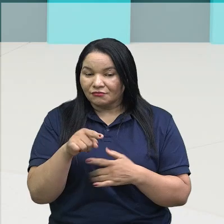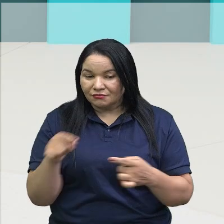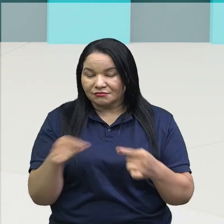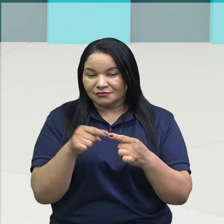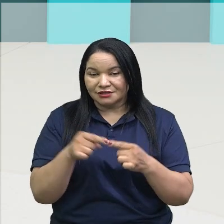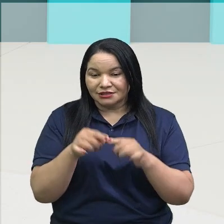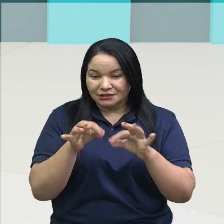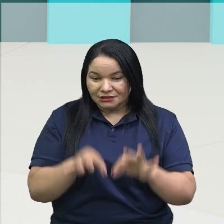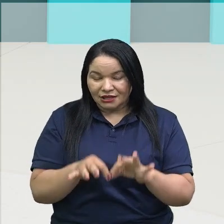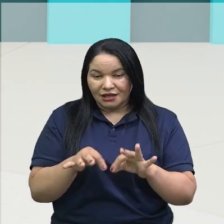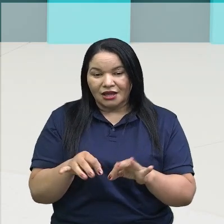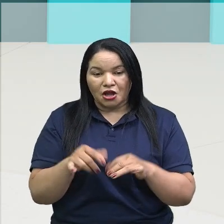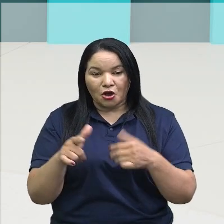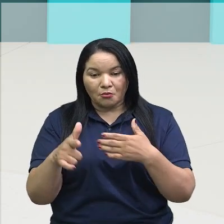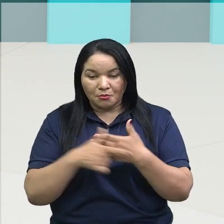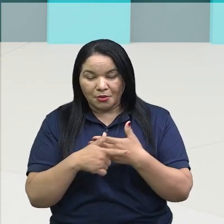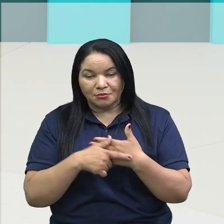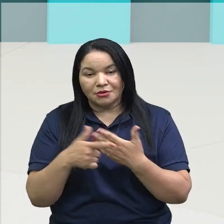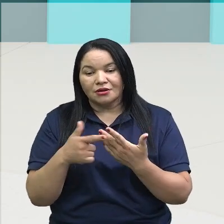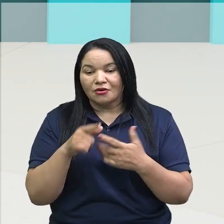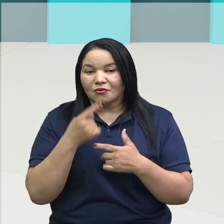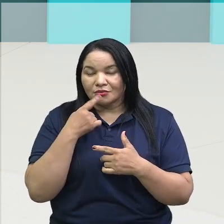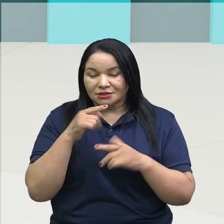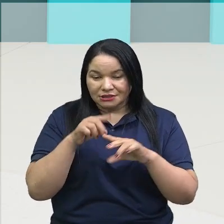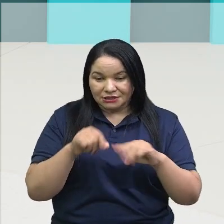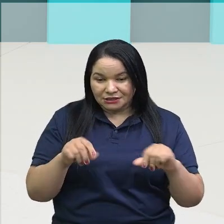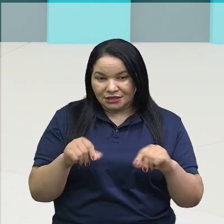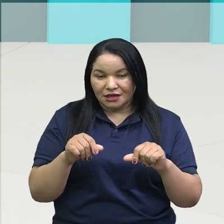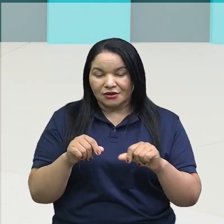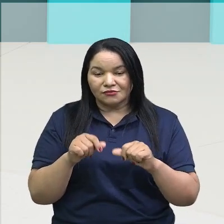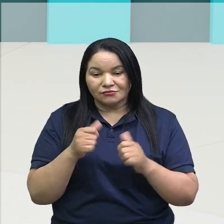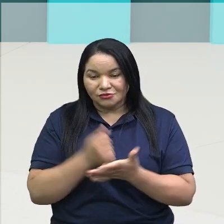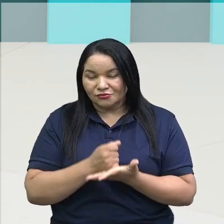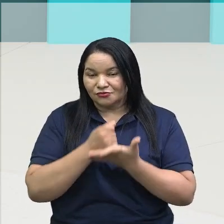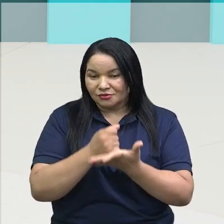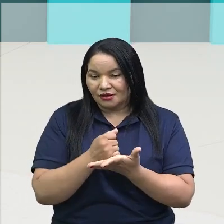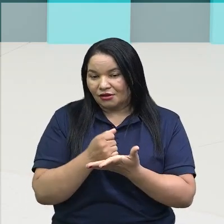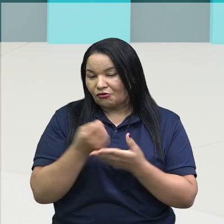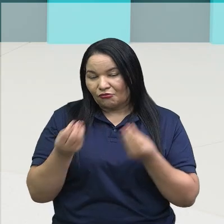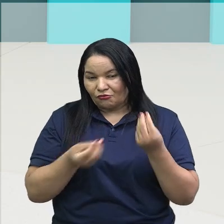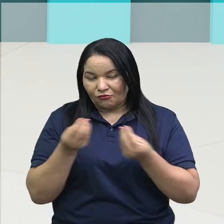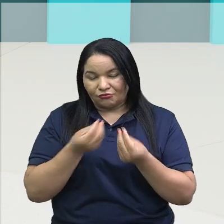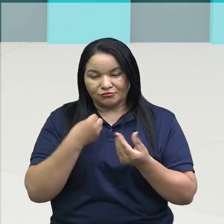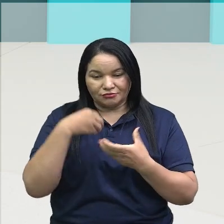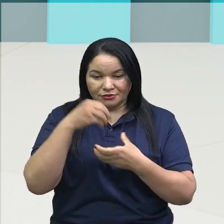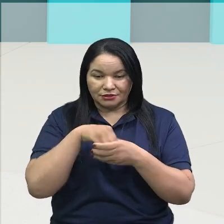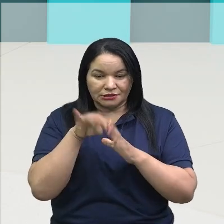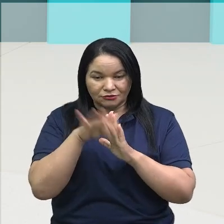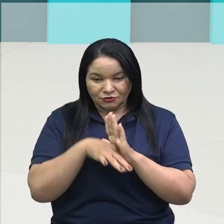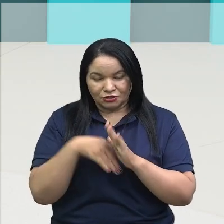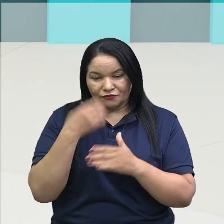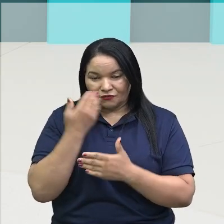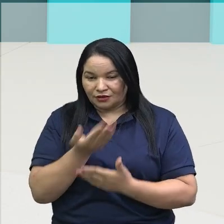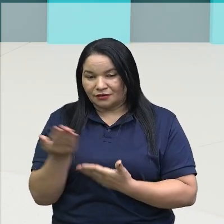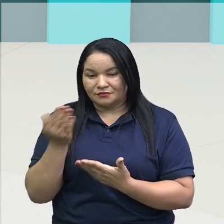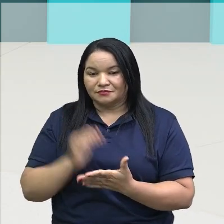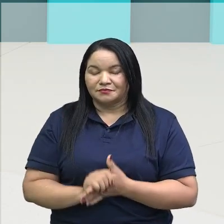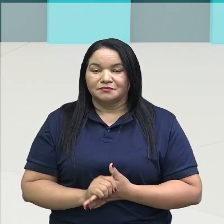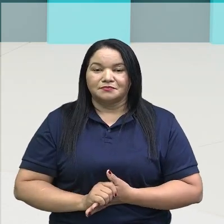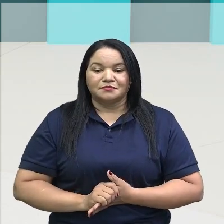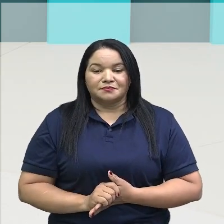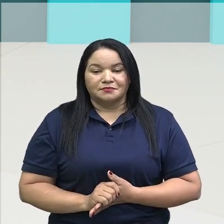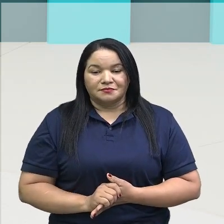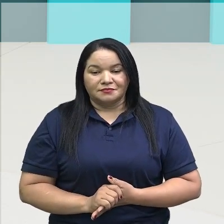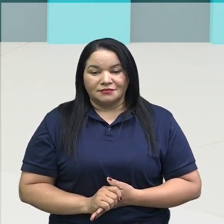realizando o seu papel de ser sal no mundo? Então, vamos ver como é que é colocado isso no nosso texto. Então, vamos lá, Sermão de Santo